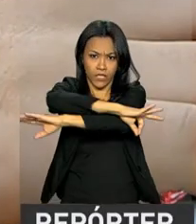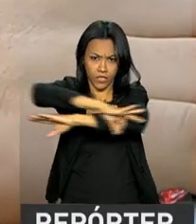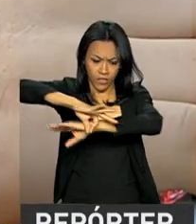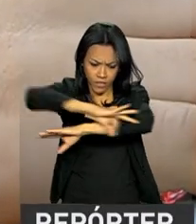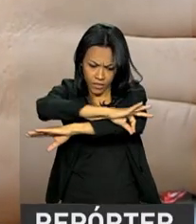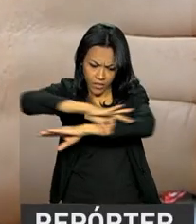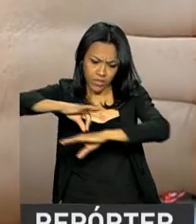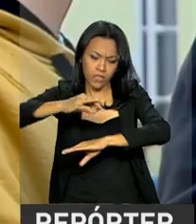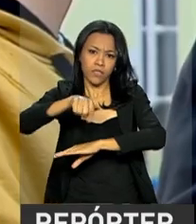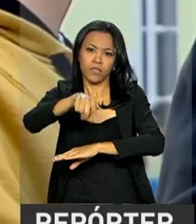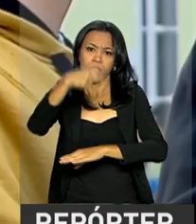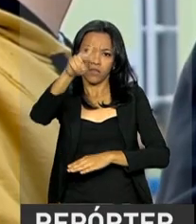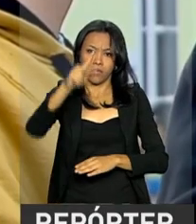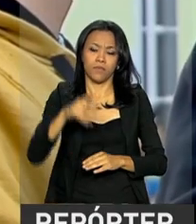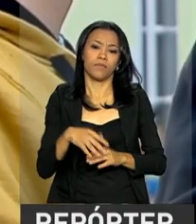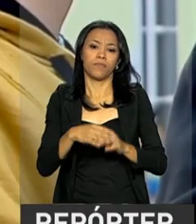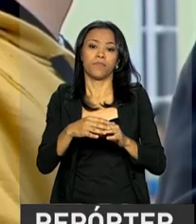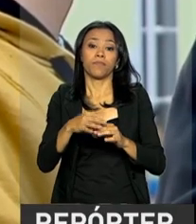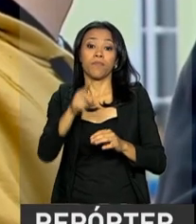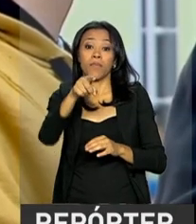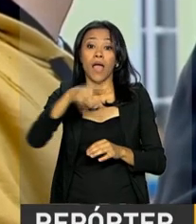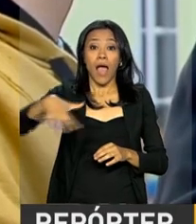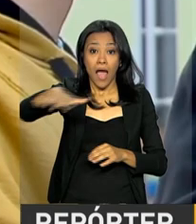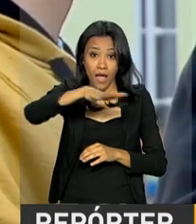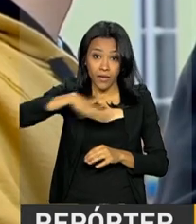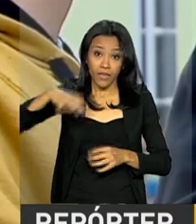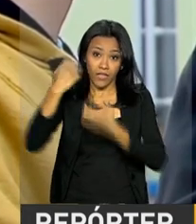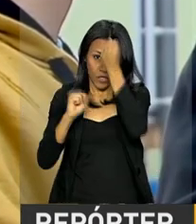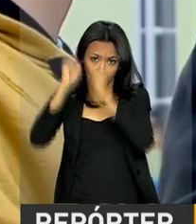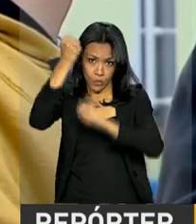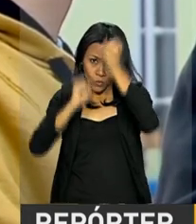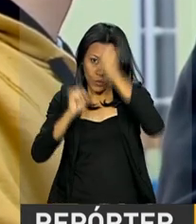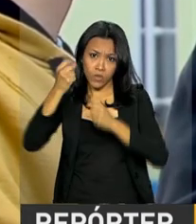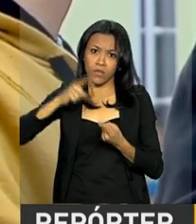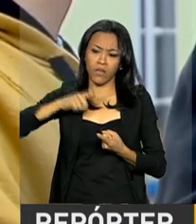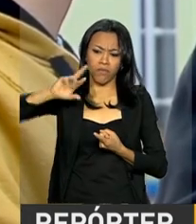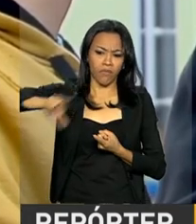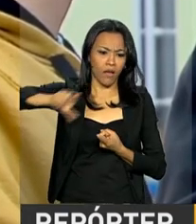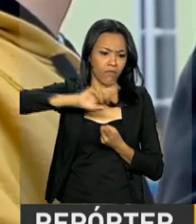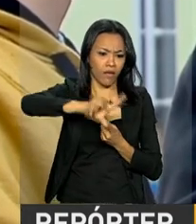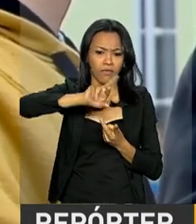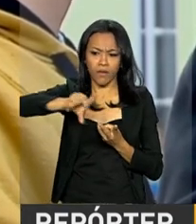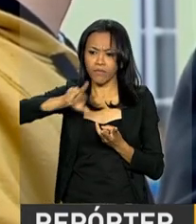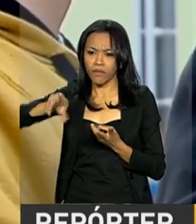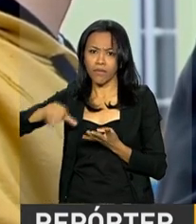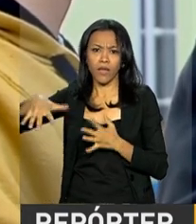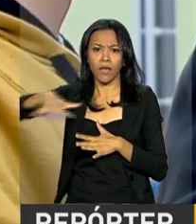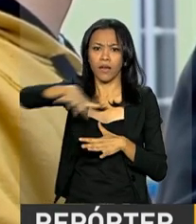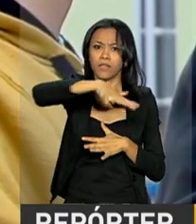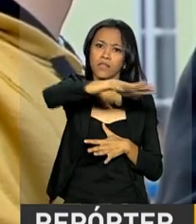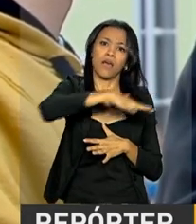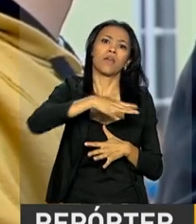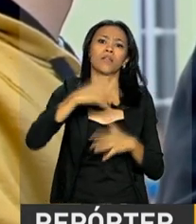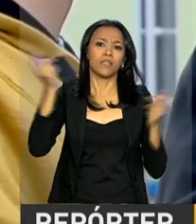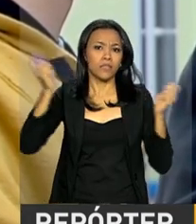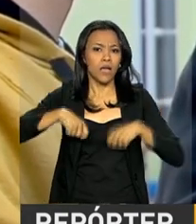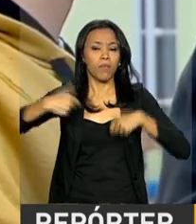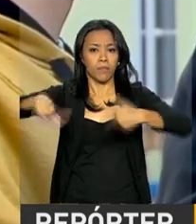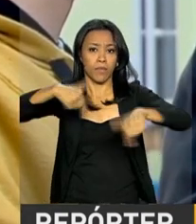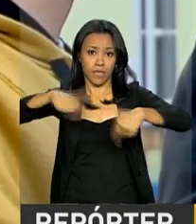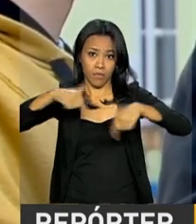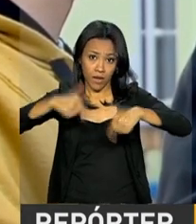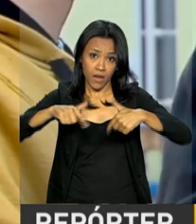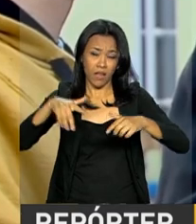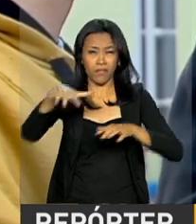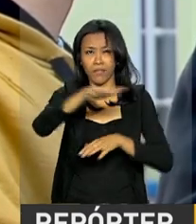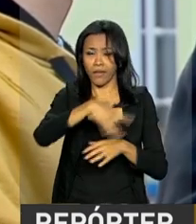de Automação. A área industrial, ela tem vários setores que o engenheiro pode atuar, mas a área de controle de processos, de refinaria,